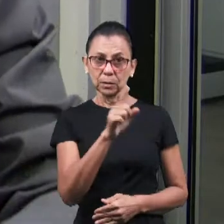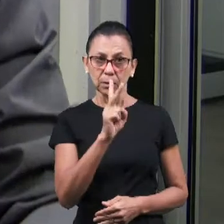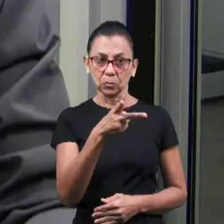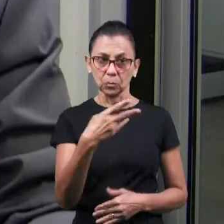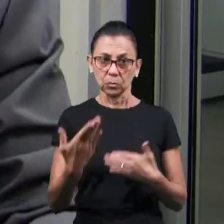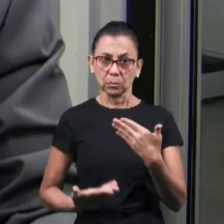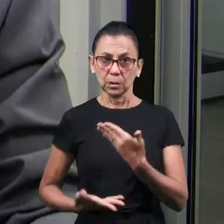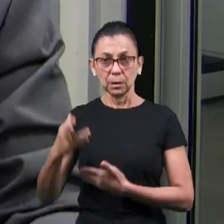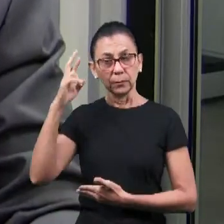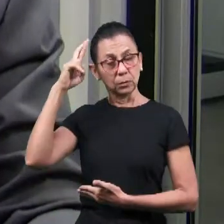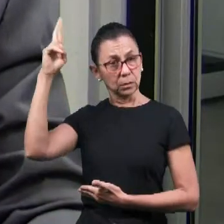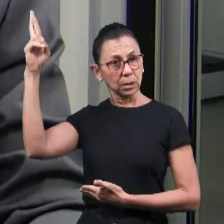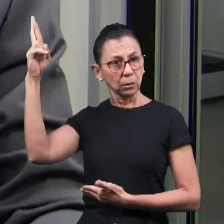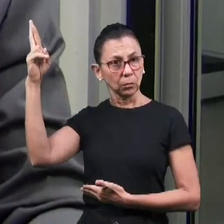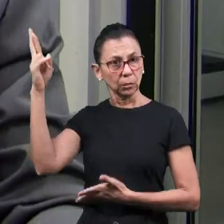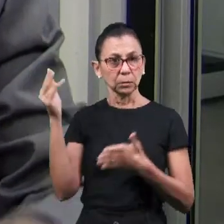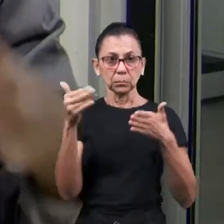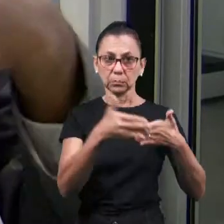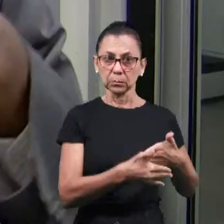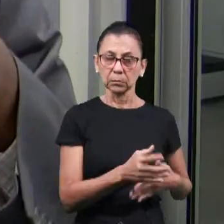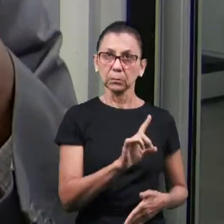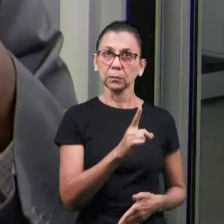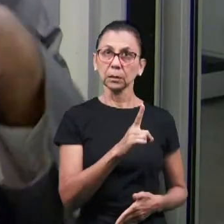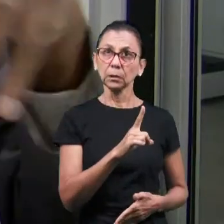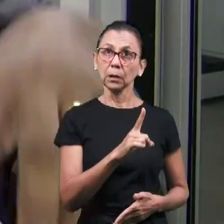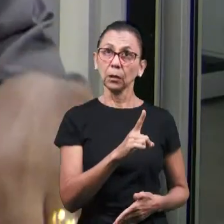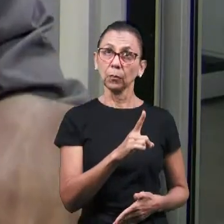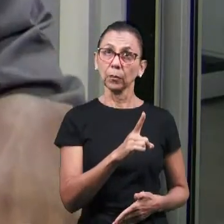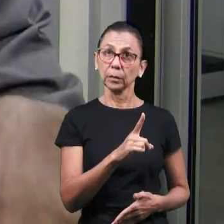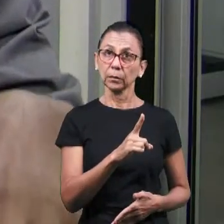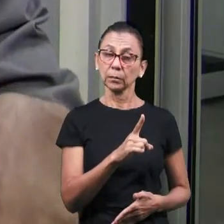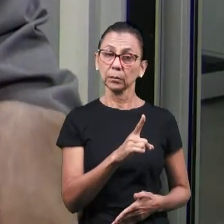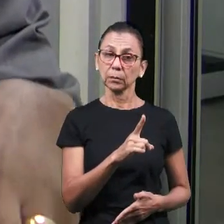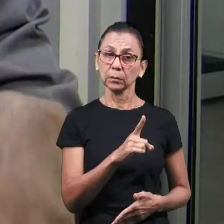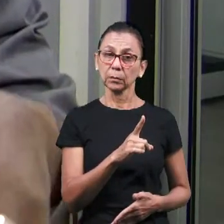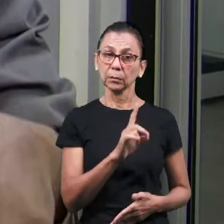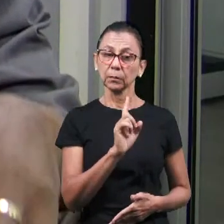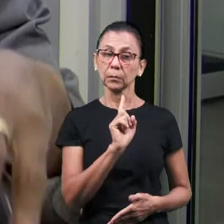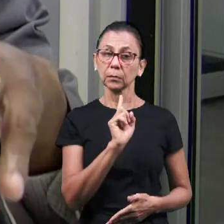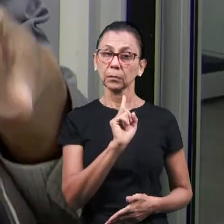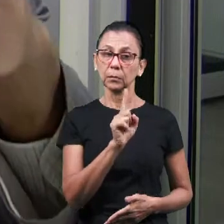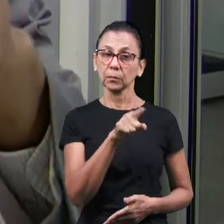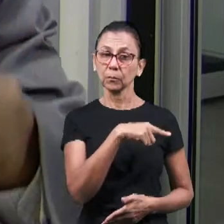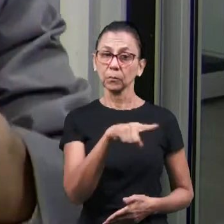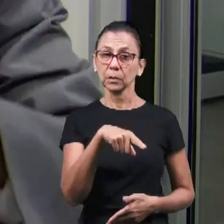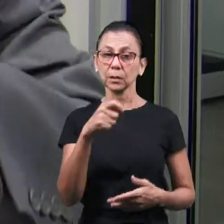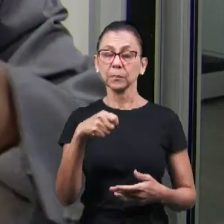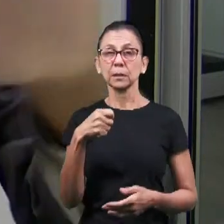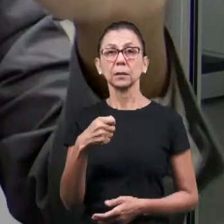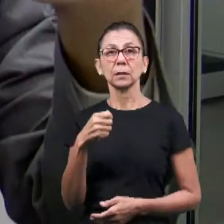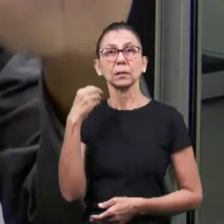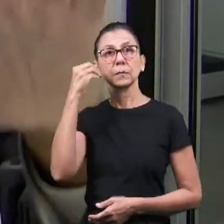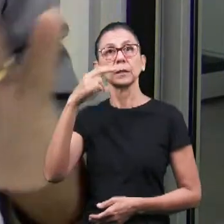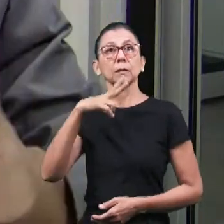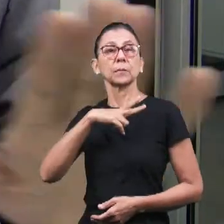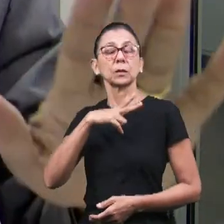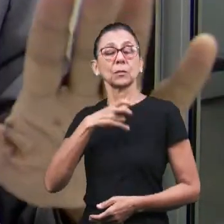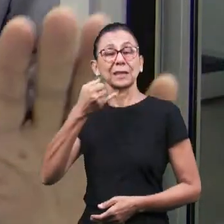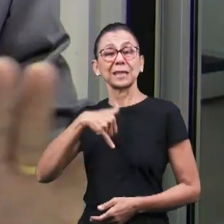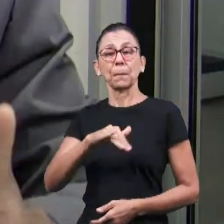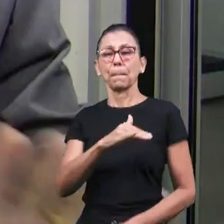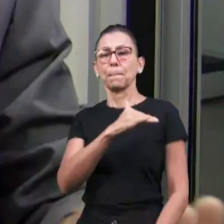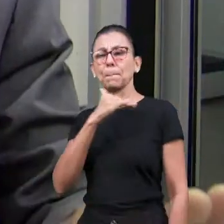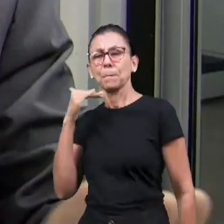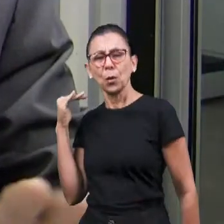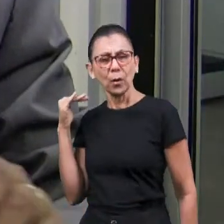fica todo mundo na presença do Senhor, porque vocês não são crentes só por minha causa, vocês têm que ter a experiência pessoal, todo mundo, se eu partir, acontecer